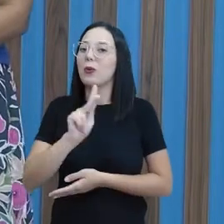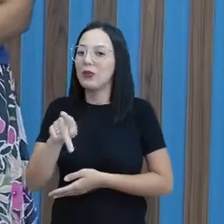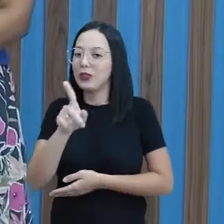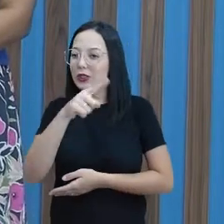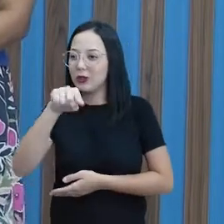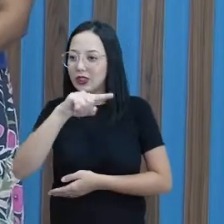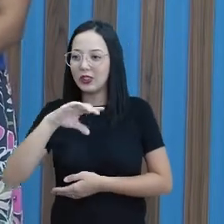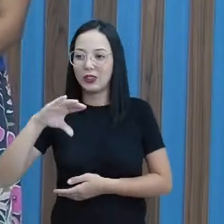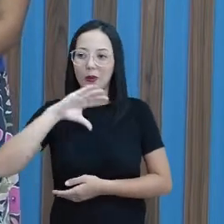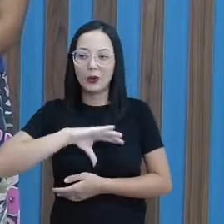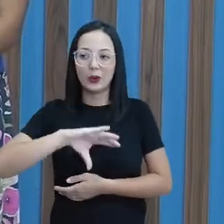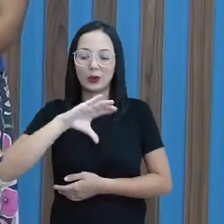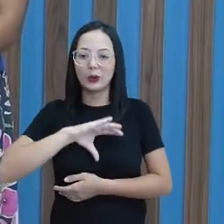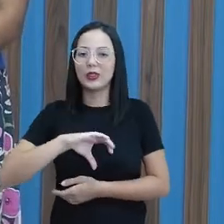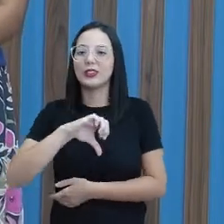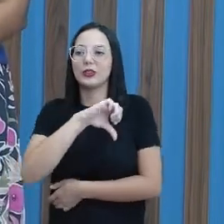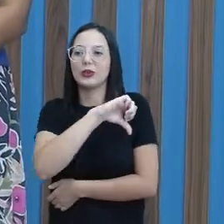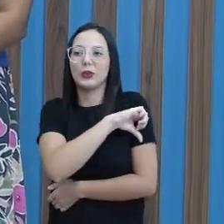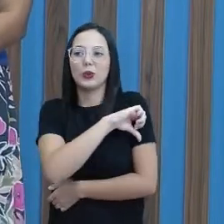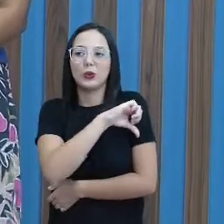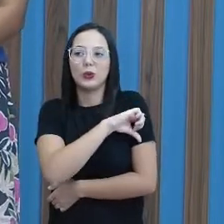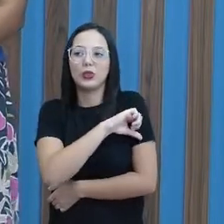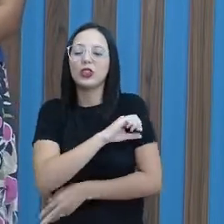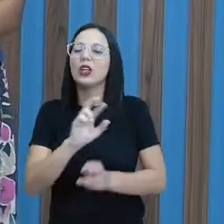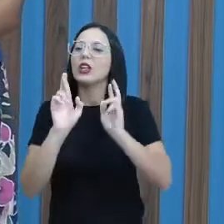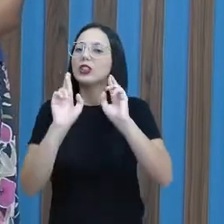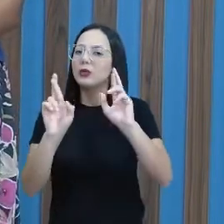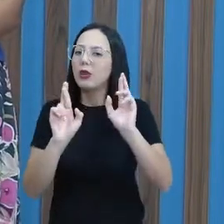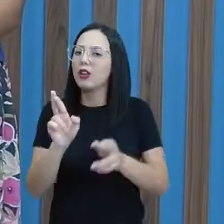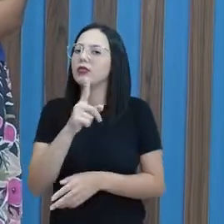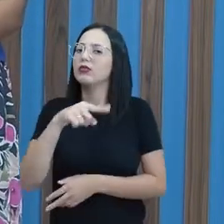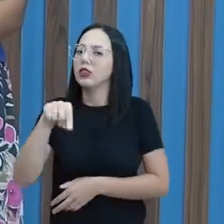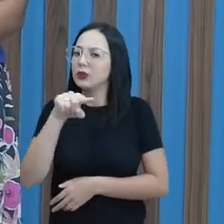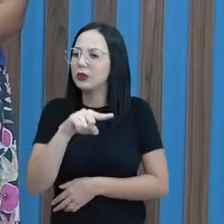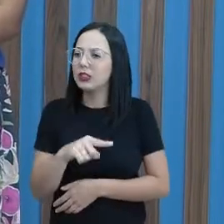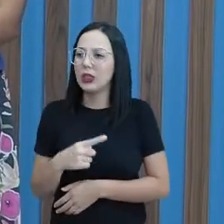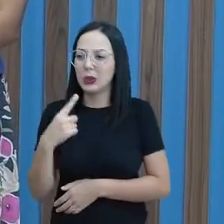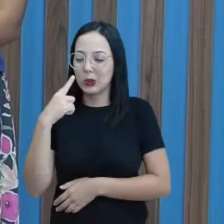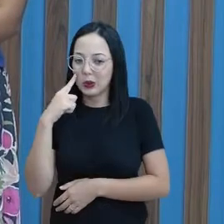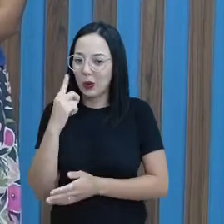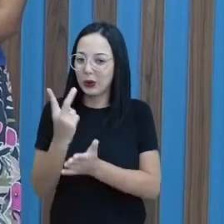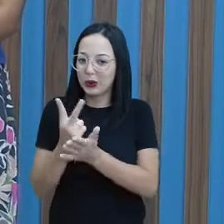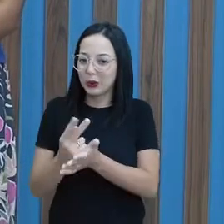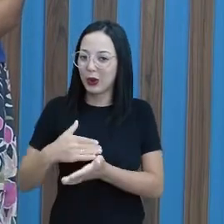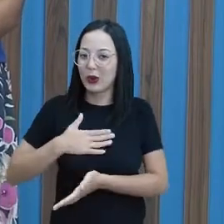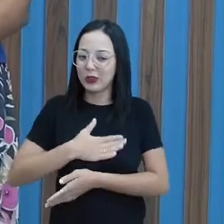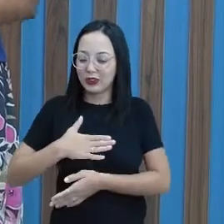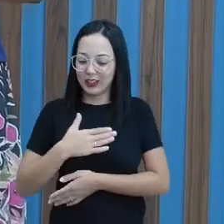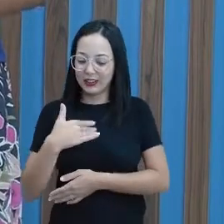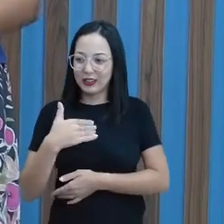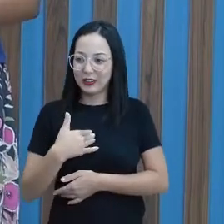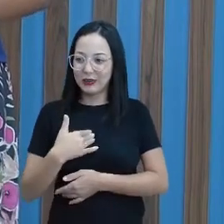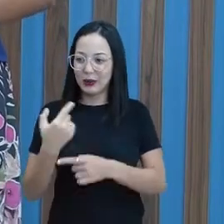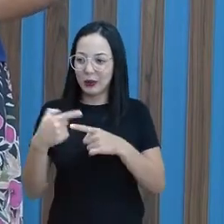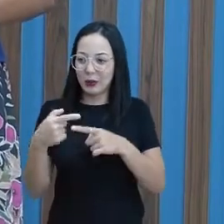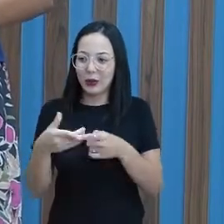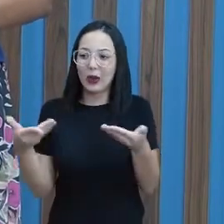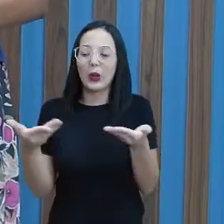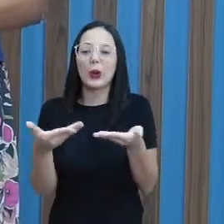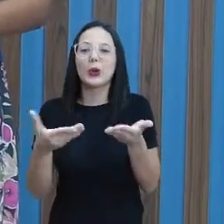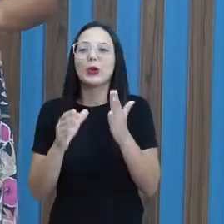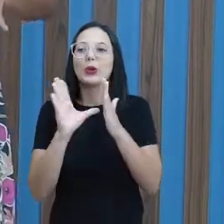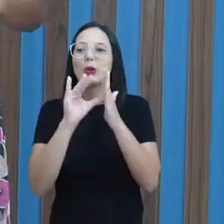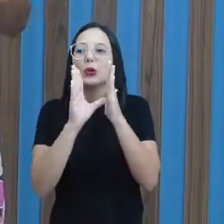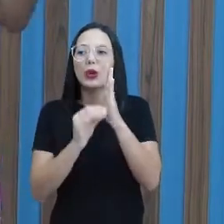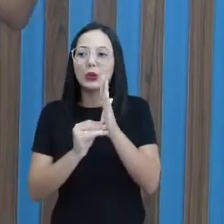de língua portuguesa do 9º ano. Eu espero que vocês ainda não tenham enjoado da minha cara, nem desistido de mim, porque hoje o